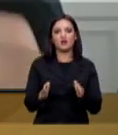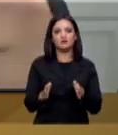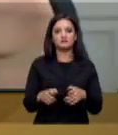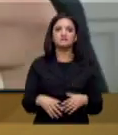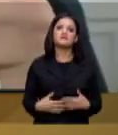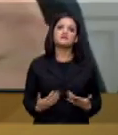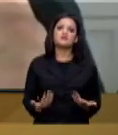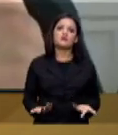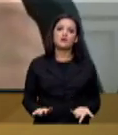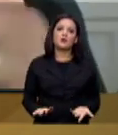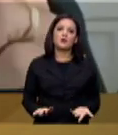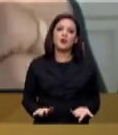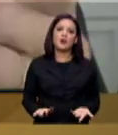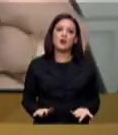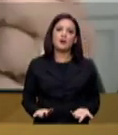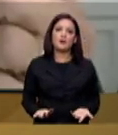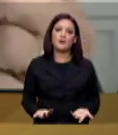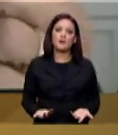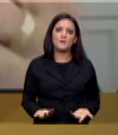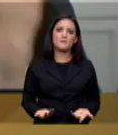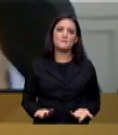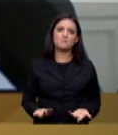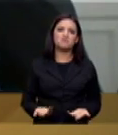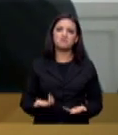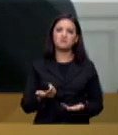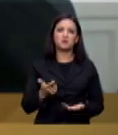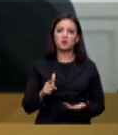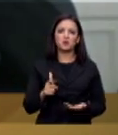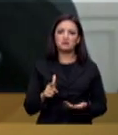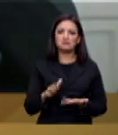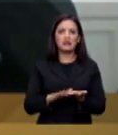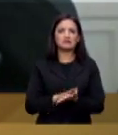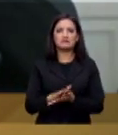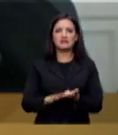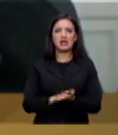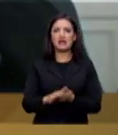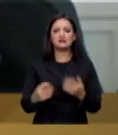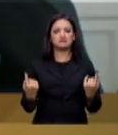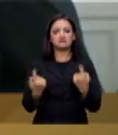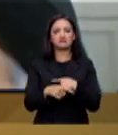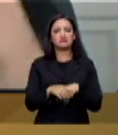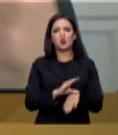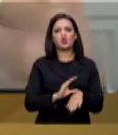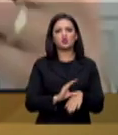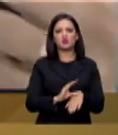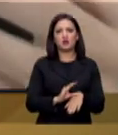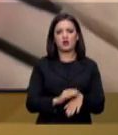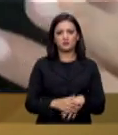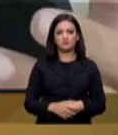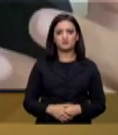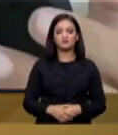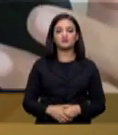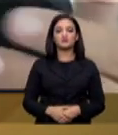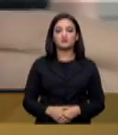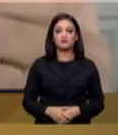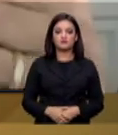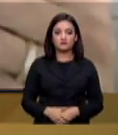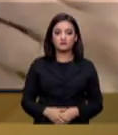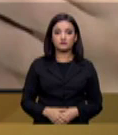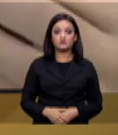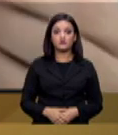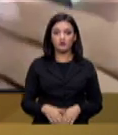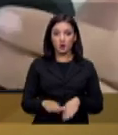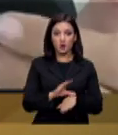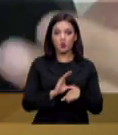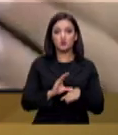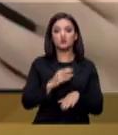vejo nenhuma discrepância com o texto legal. É uma exceção constitucional,